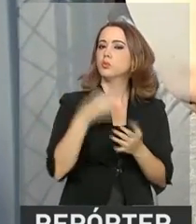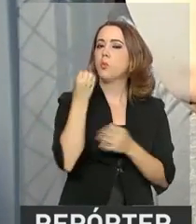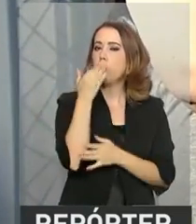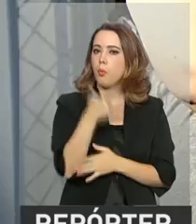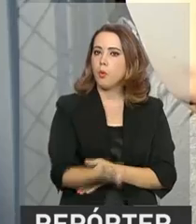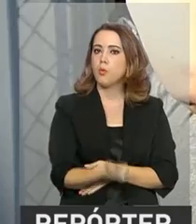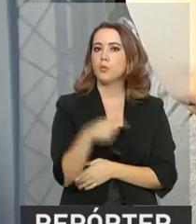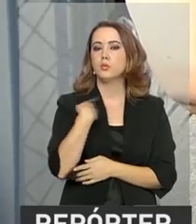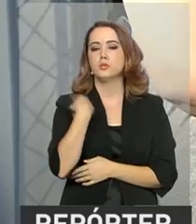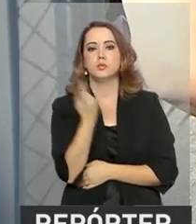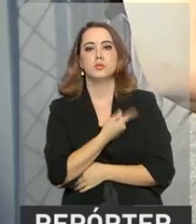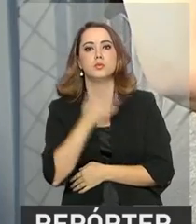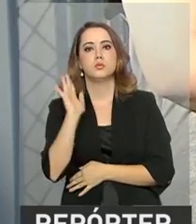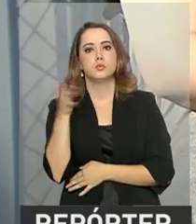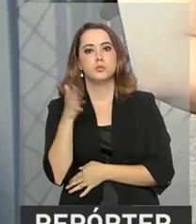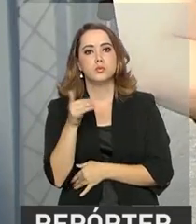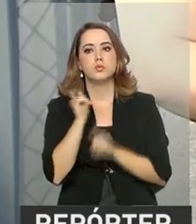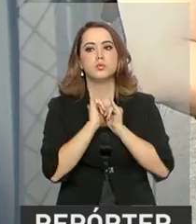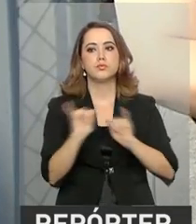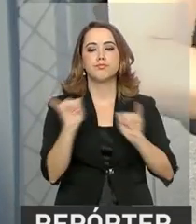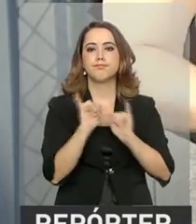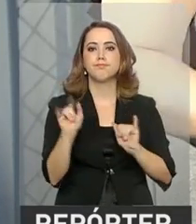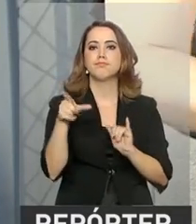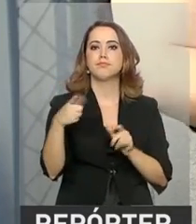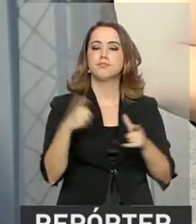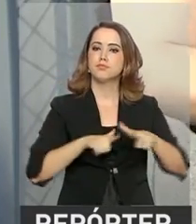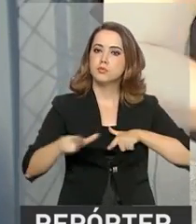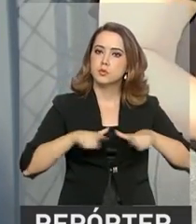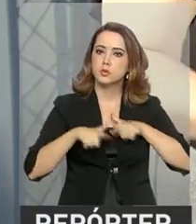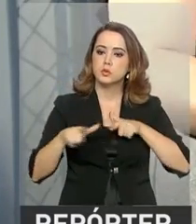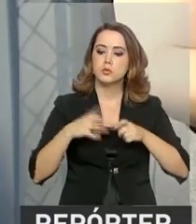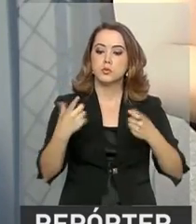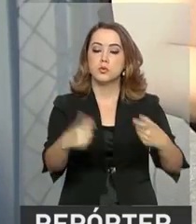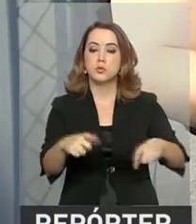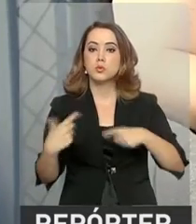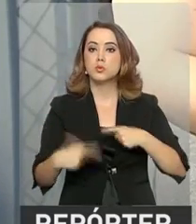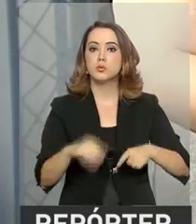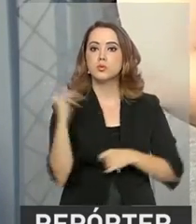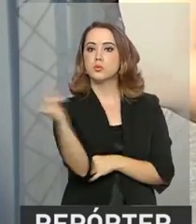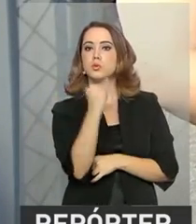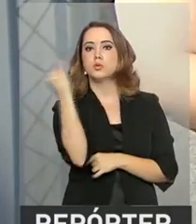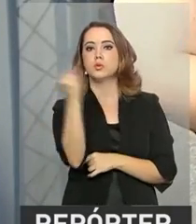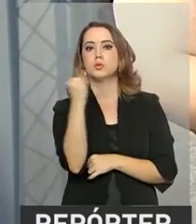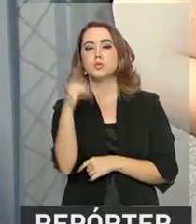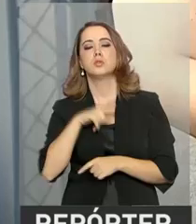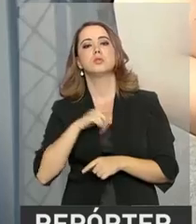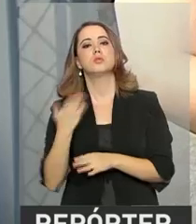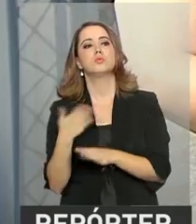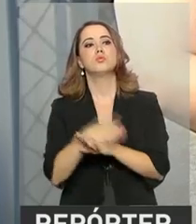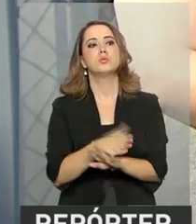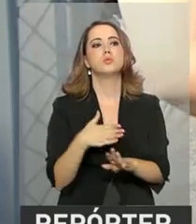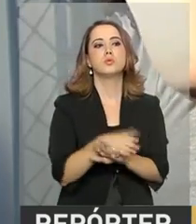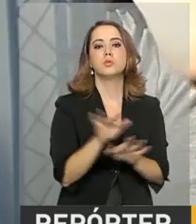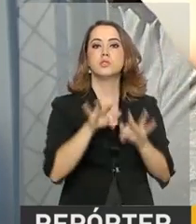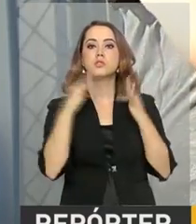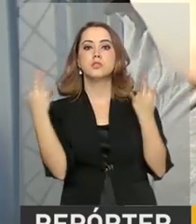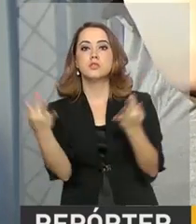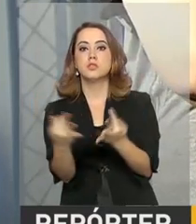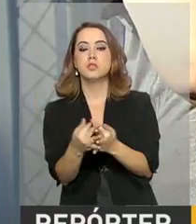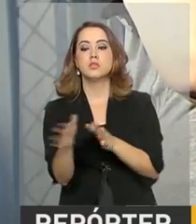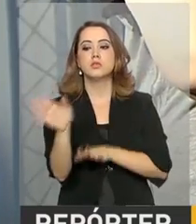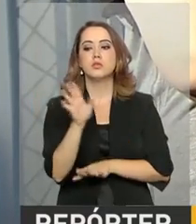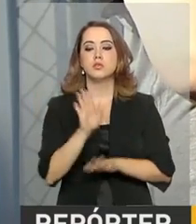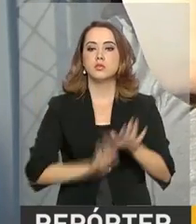estamos conseguindo atuar num espaço bastante importante, com um fluxo grande de famílias com as suas crianças. Com isso, a